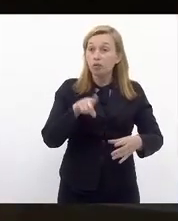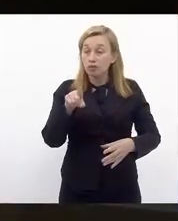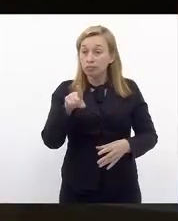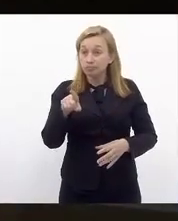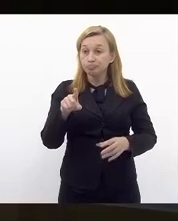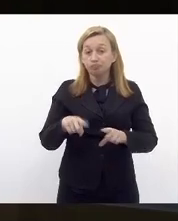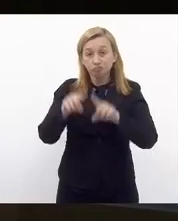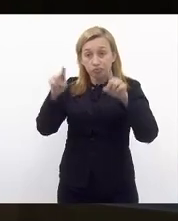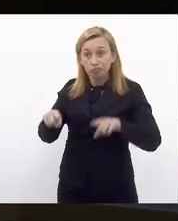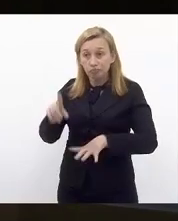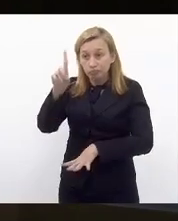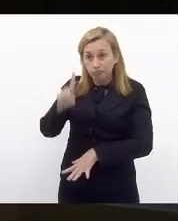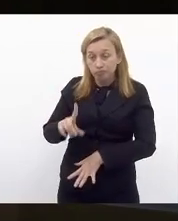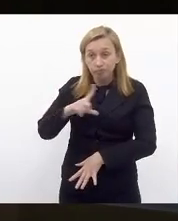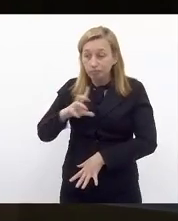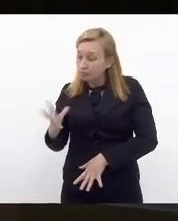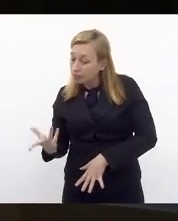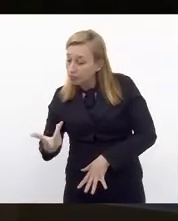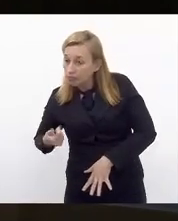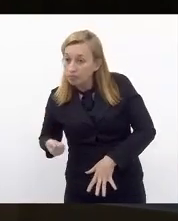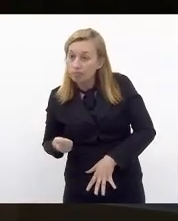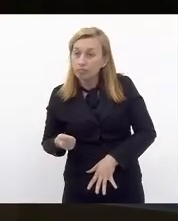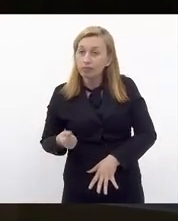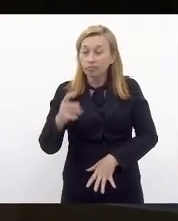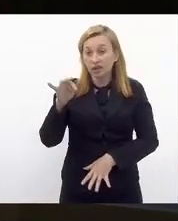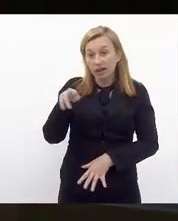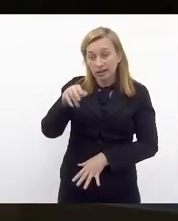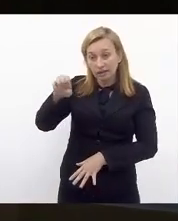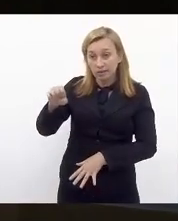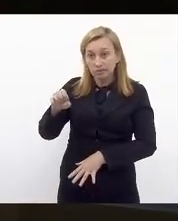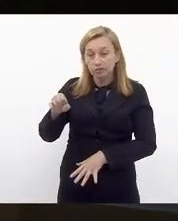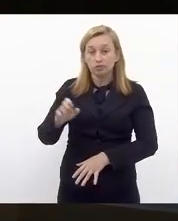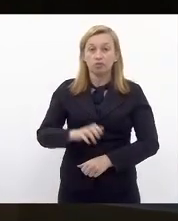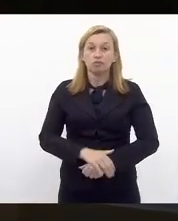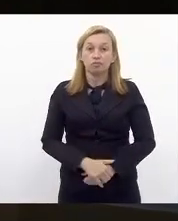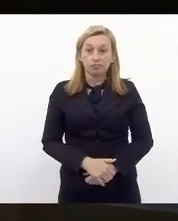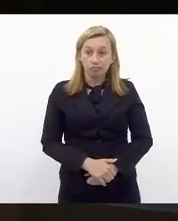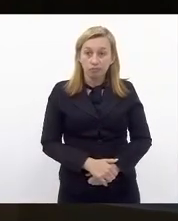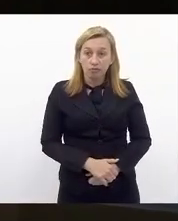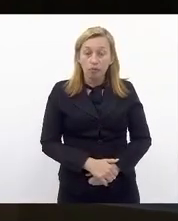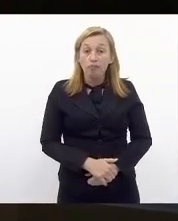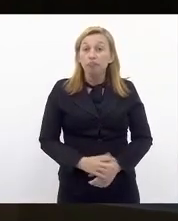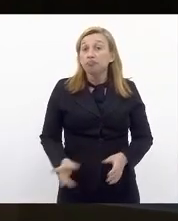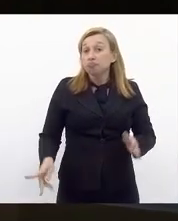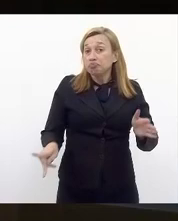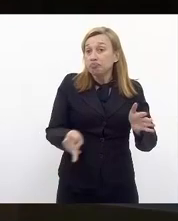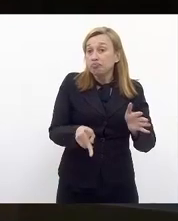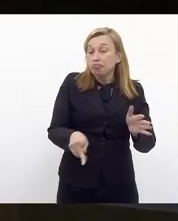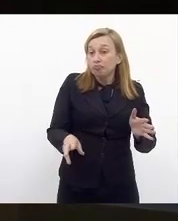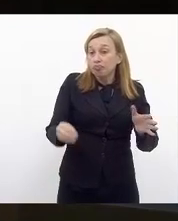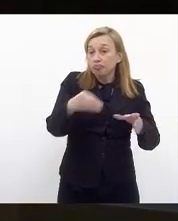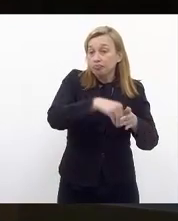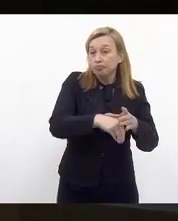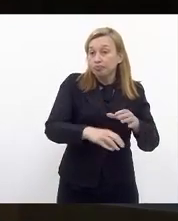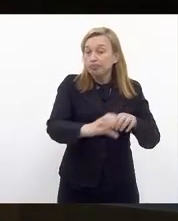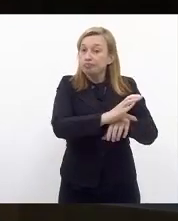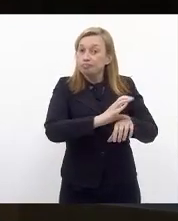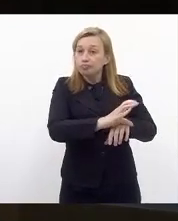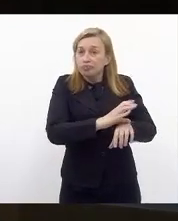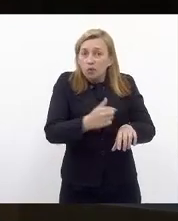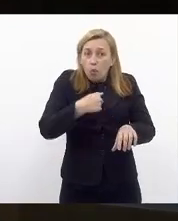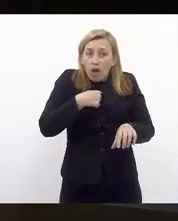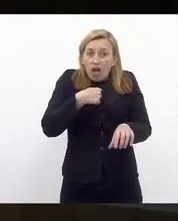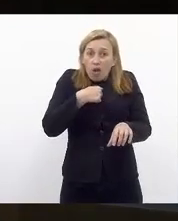aquele servidor tem direito à paridade e integralidade como remuneração isso tá na Constituição não sou eu que tem que